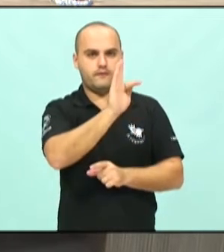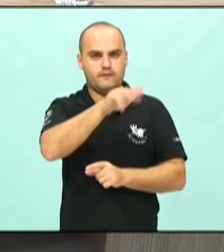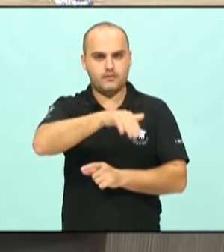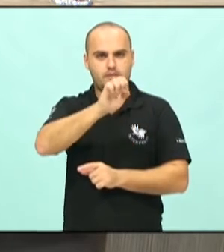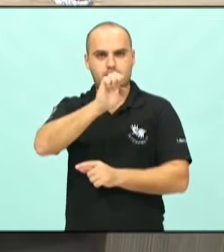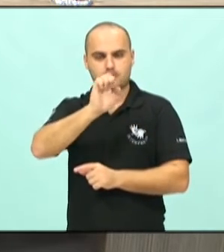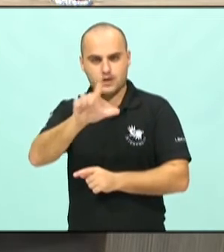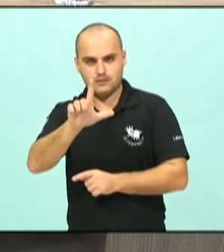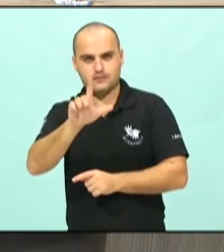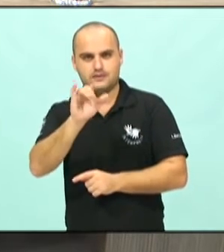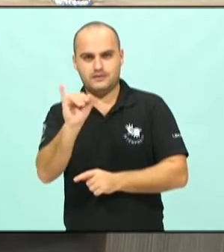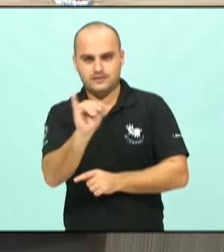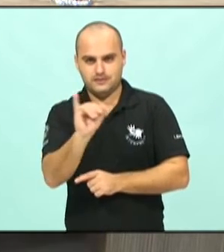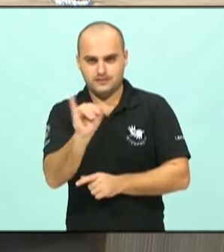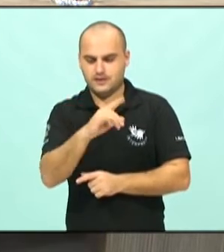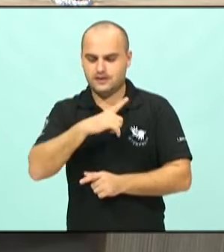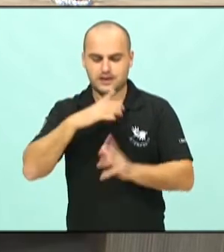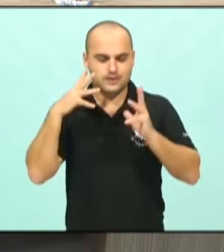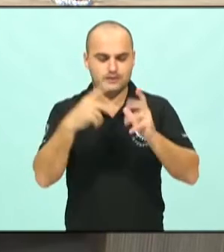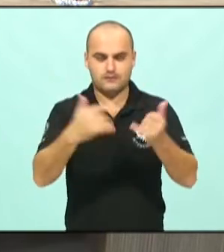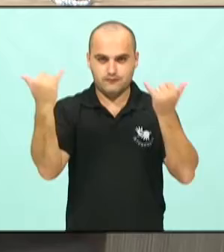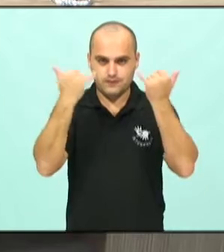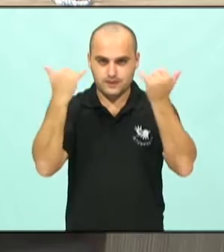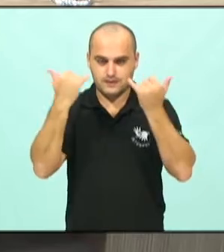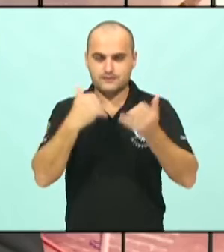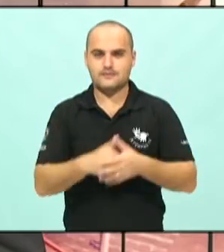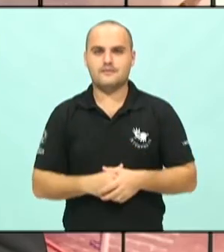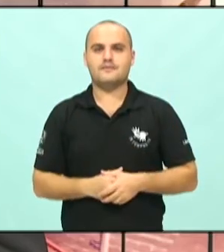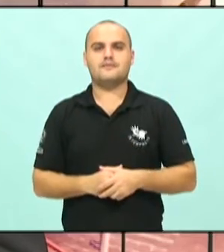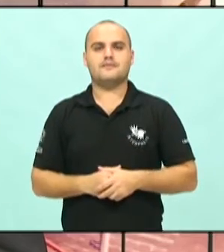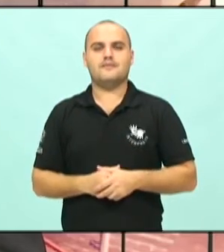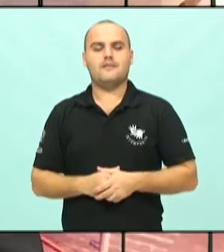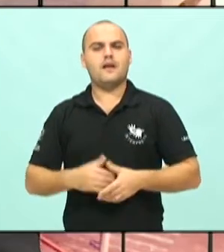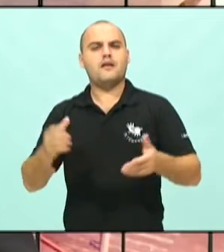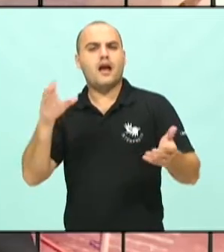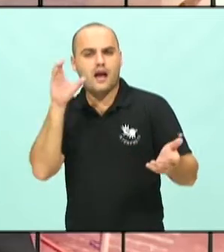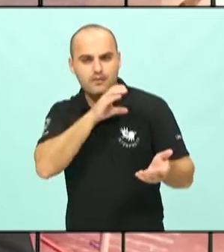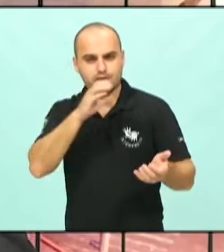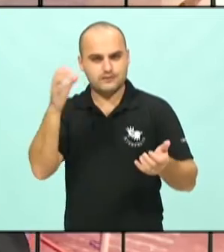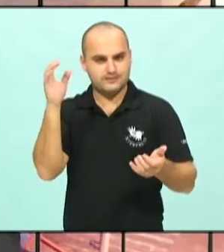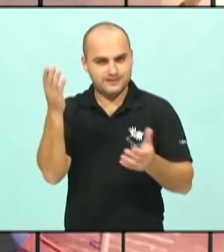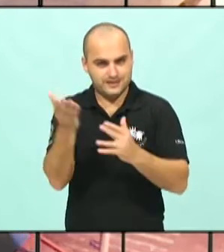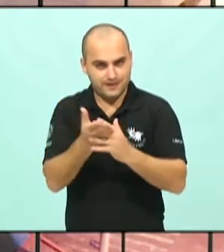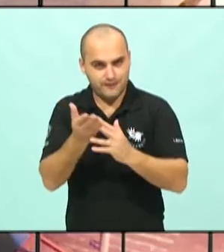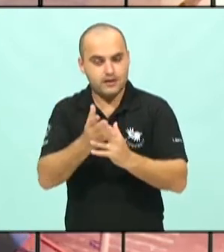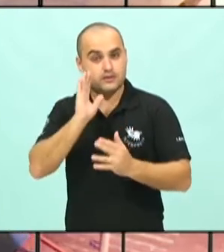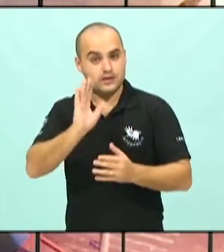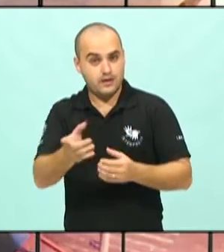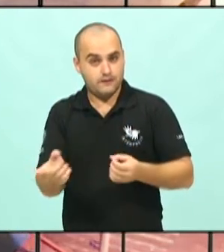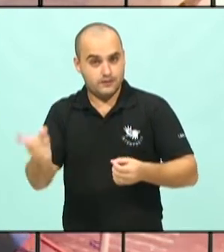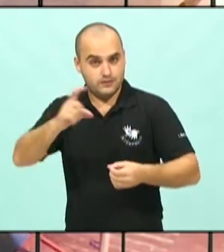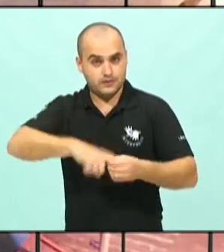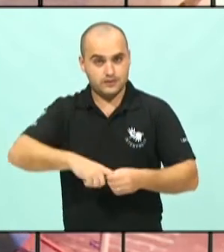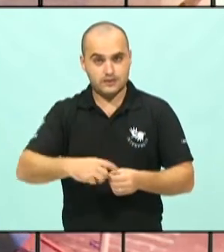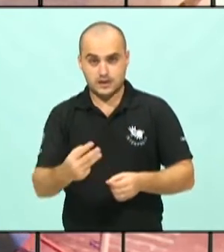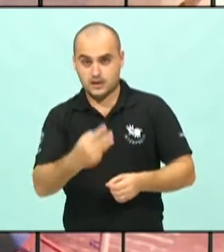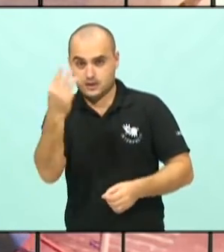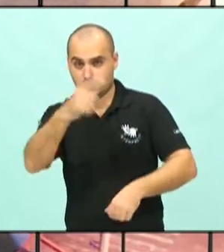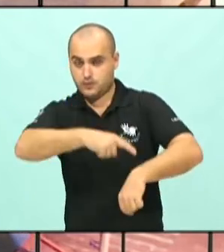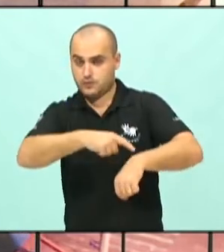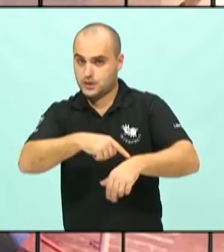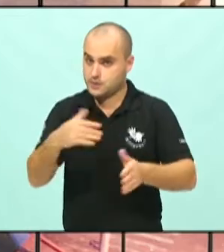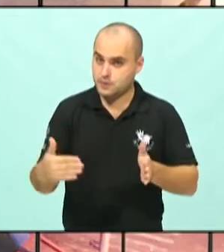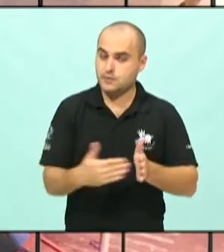Itajaí, a FIMEL, e lá vai ter as informações sobre esse programa. Nós vamos fazer um rápido intervalo, já nós voltamos com o terceiro e